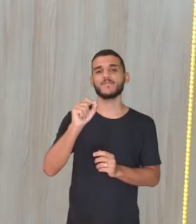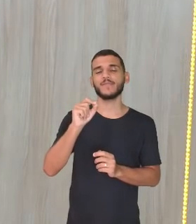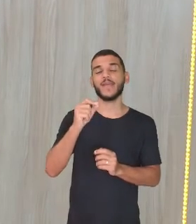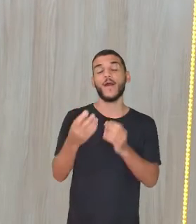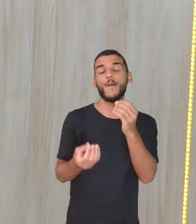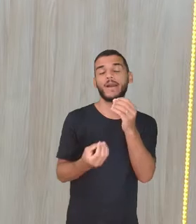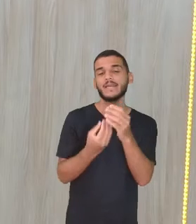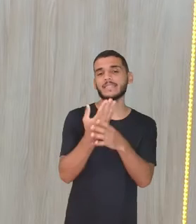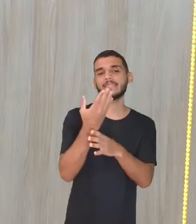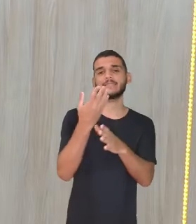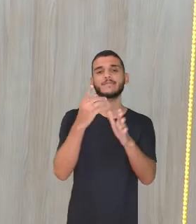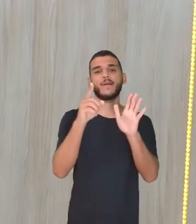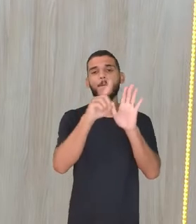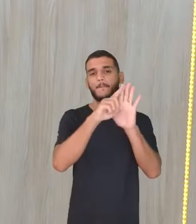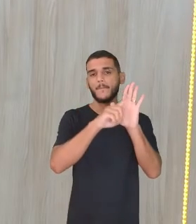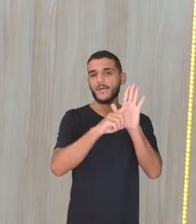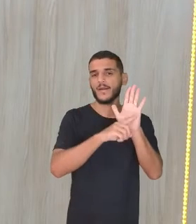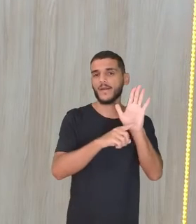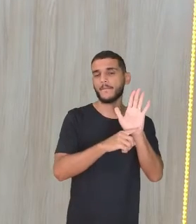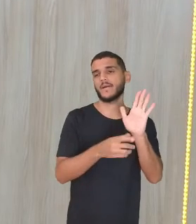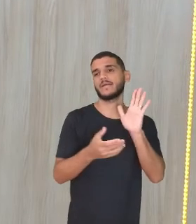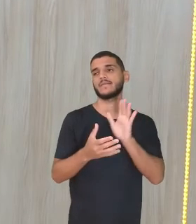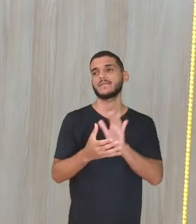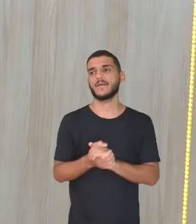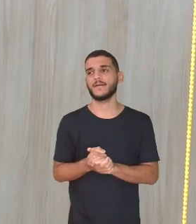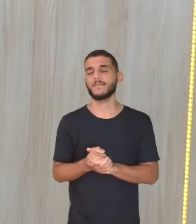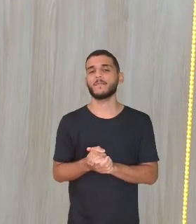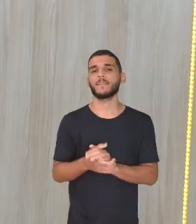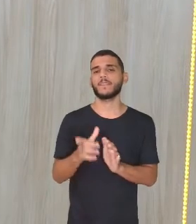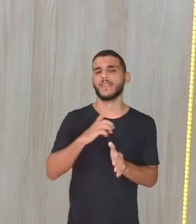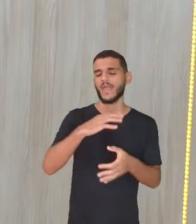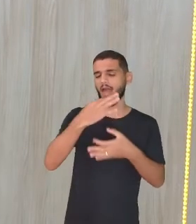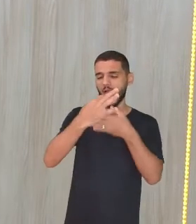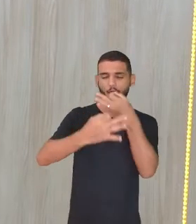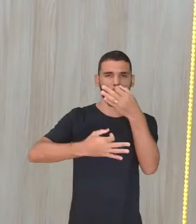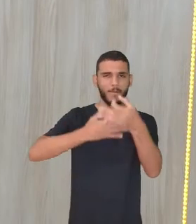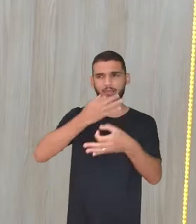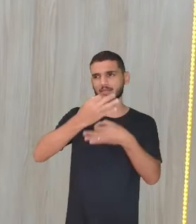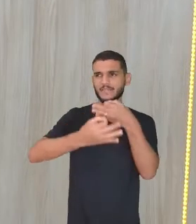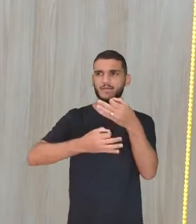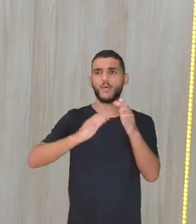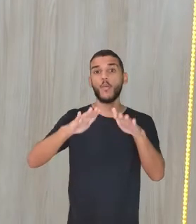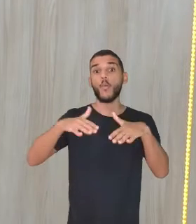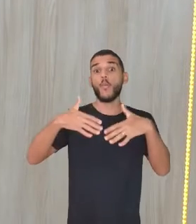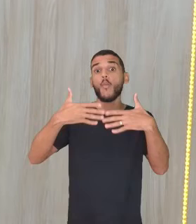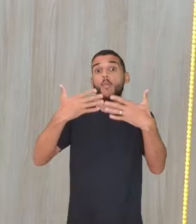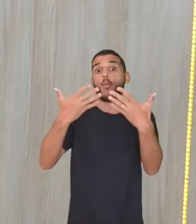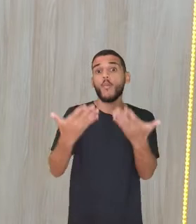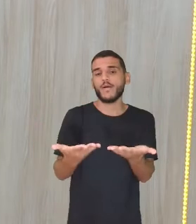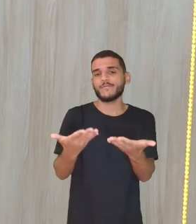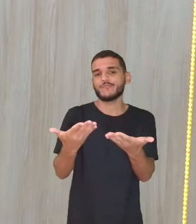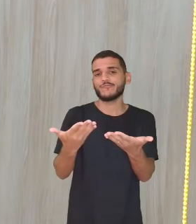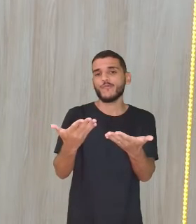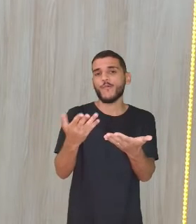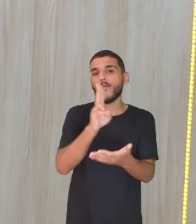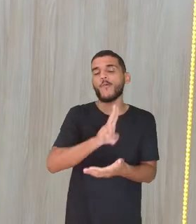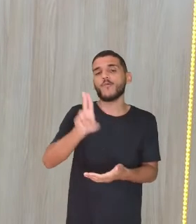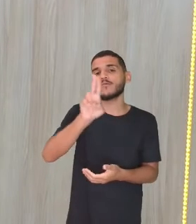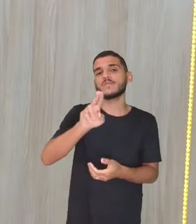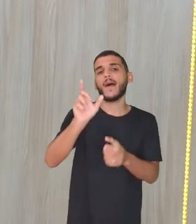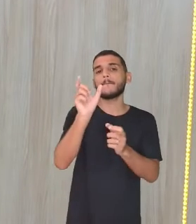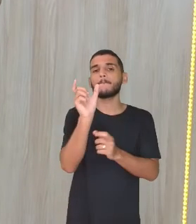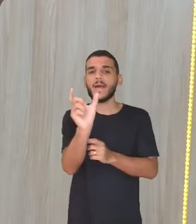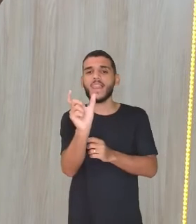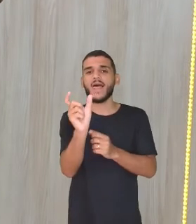vai analisar o quanto de argumentação tem nele. Quando a gente diz assim, vamos juntos. É